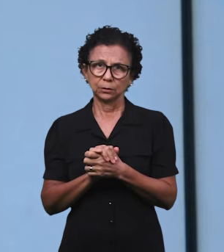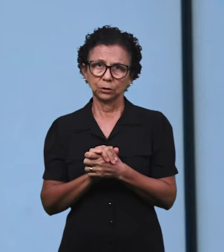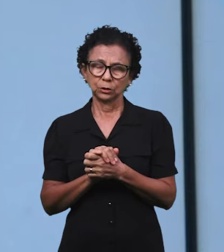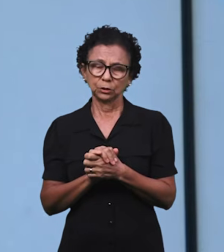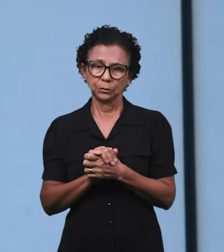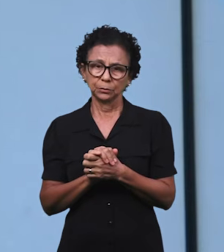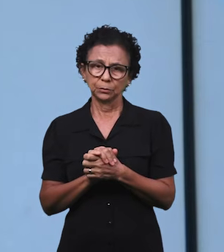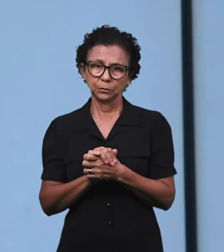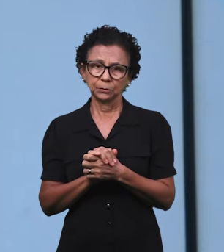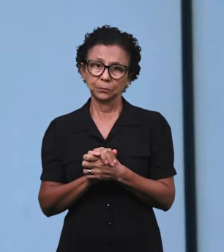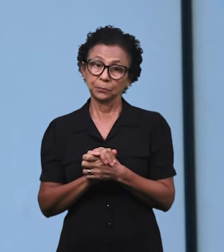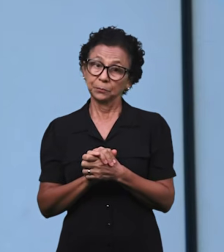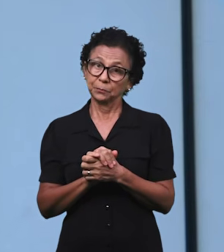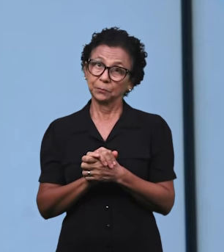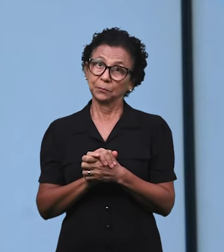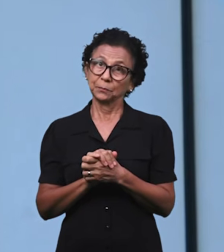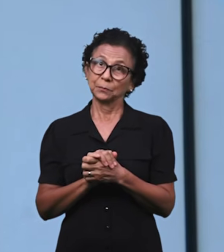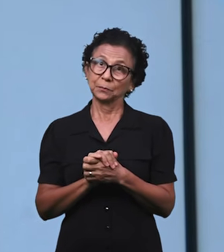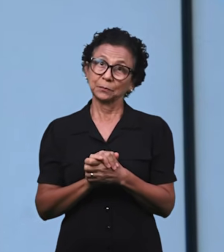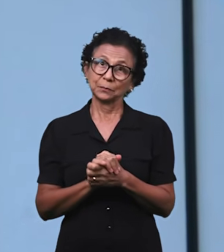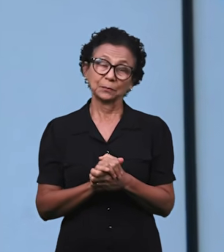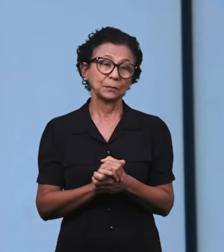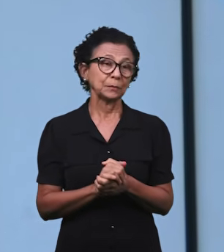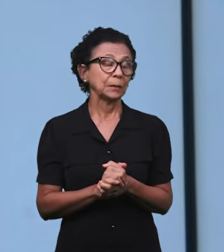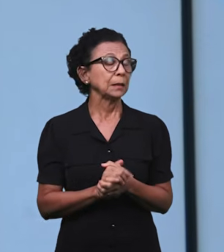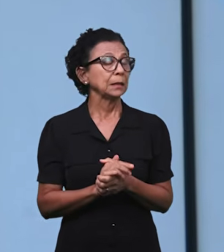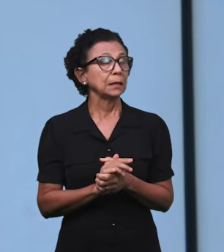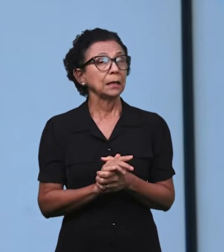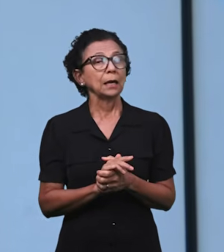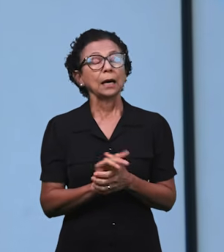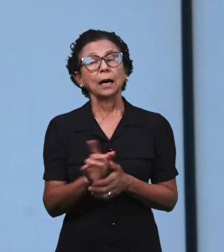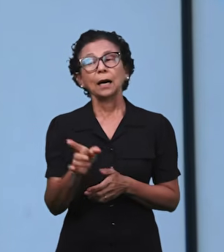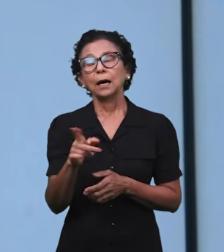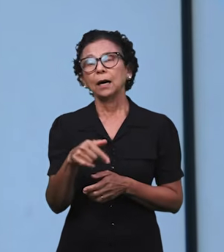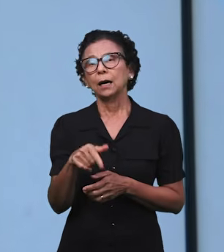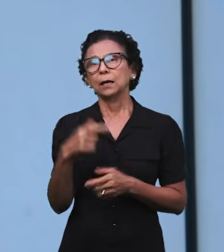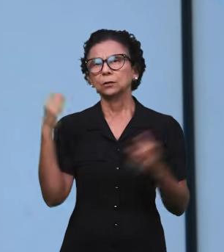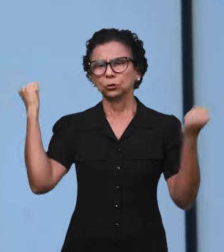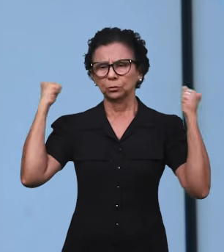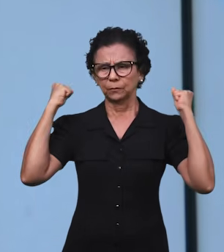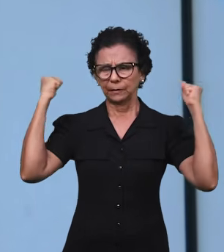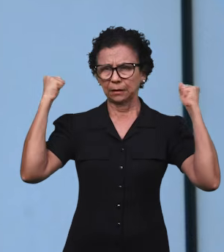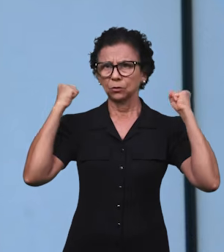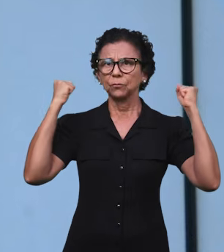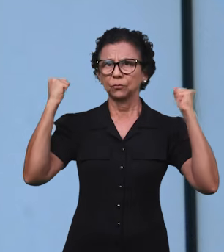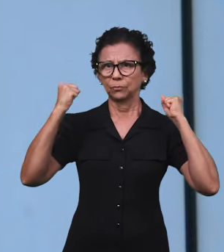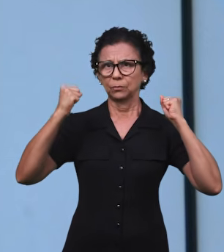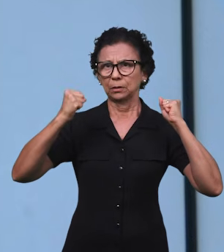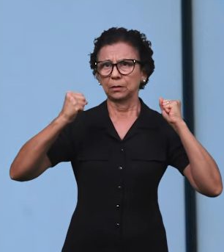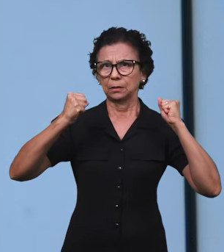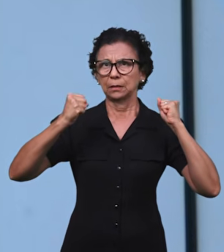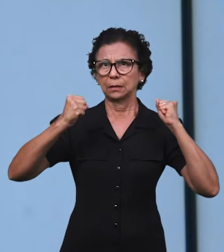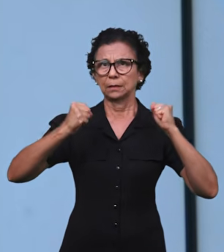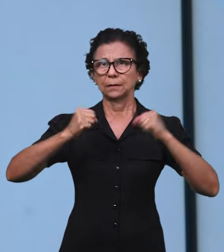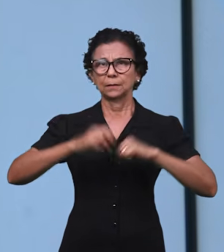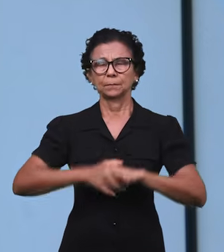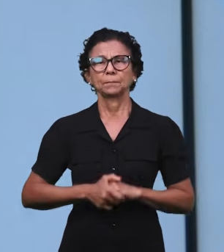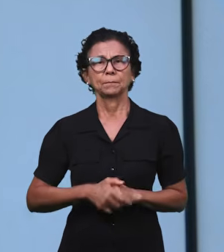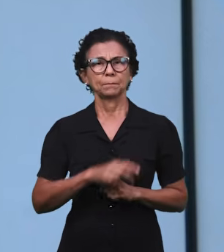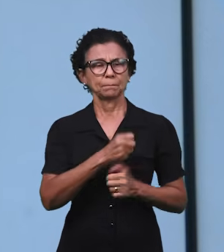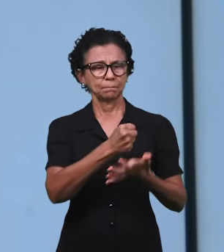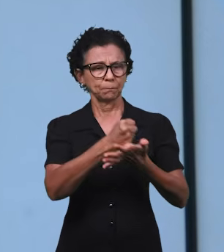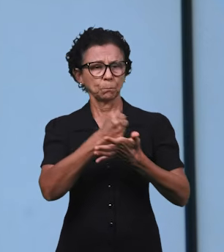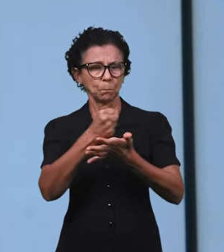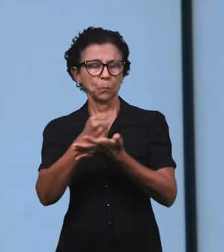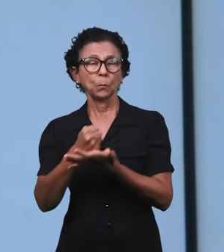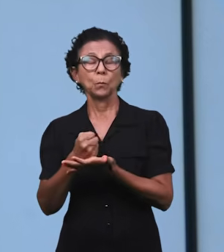e principalmente as medidas não farmacológicas. Então, a atividade física, eu falo que o paciente ele tem que achar pilares de